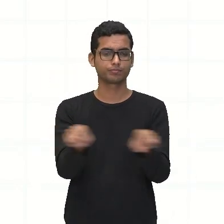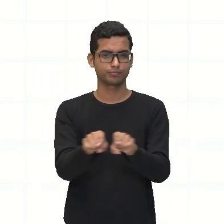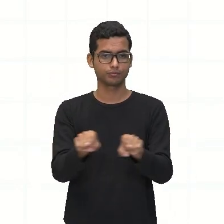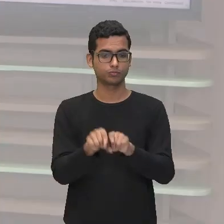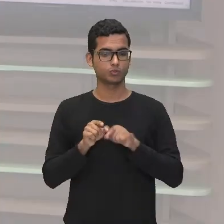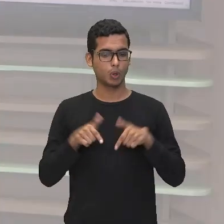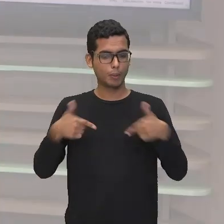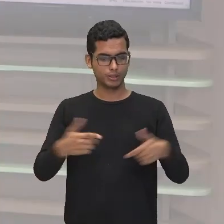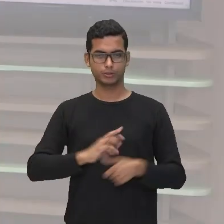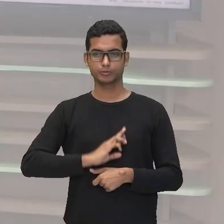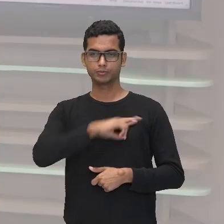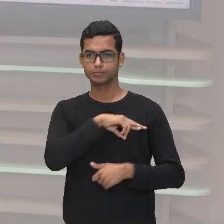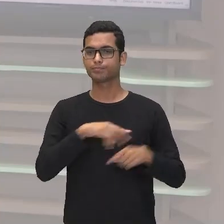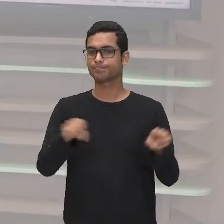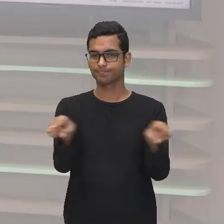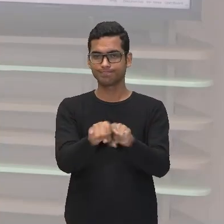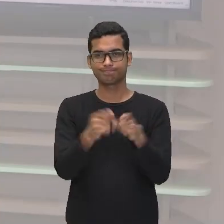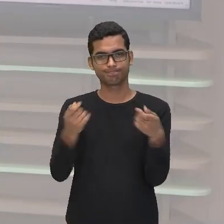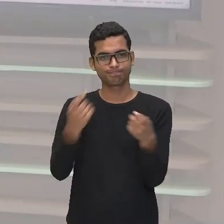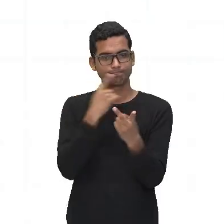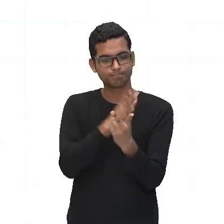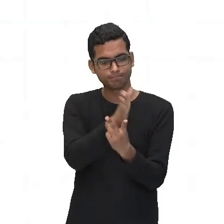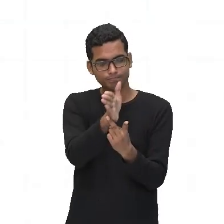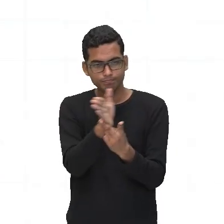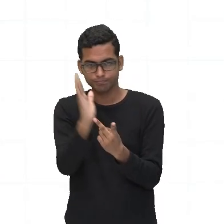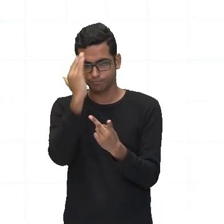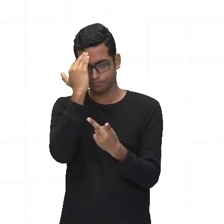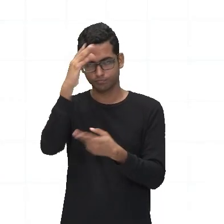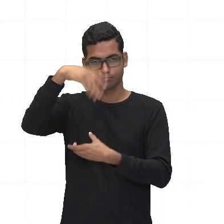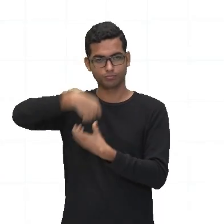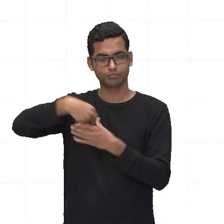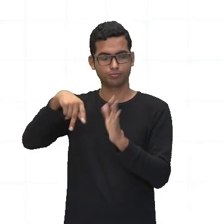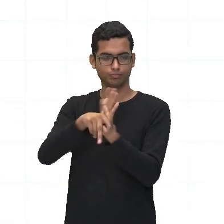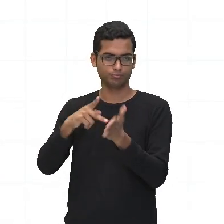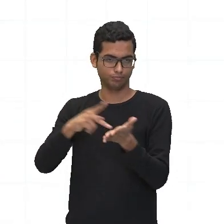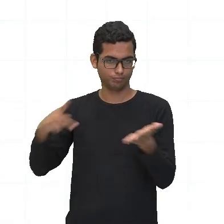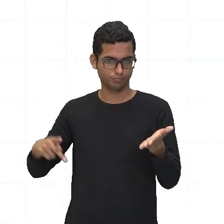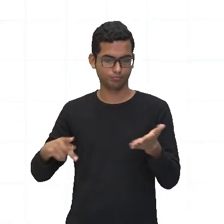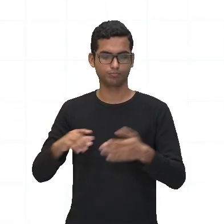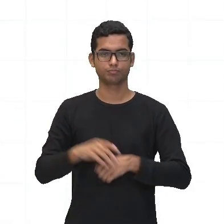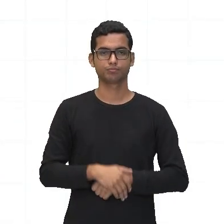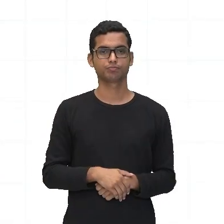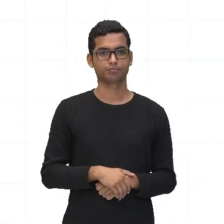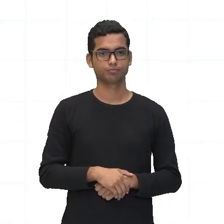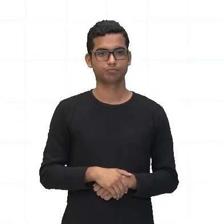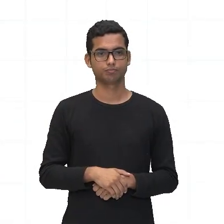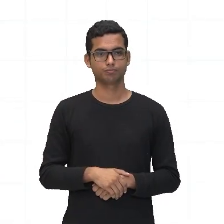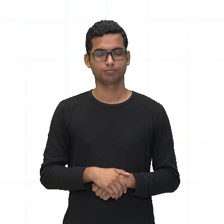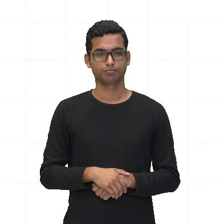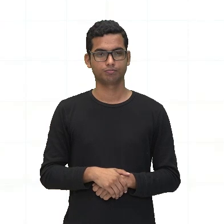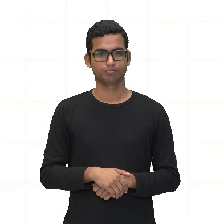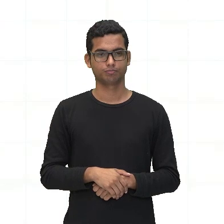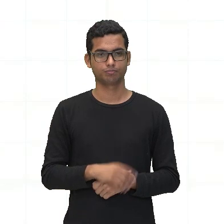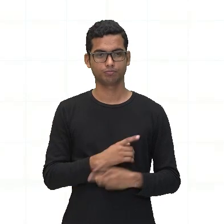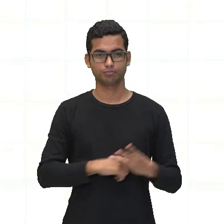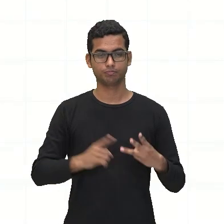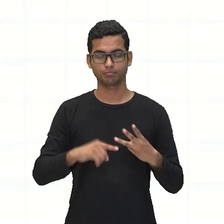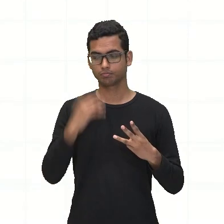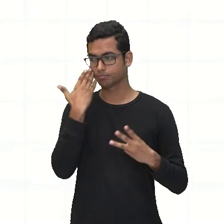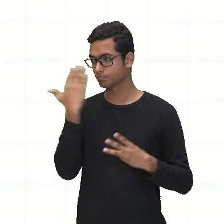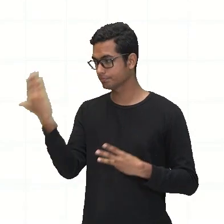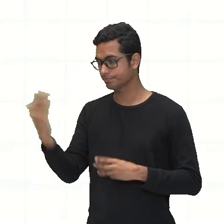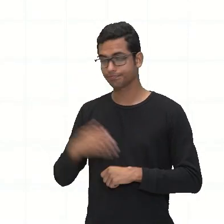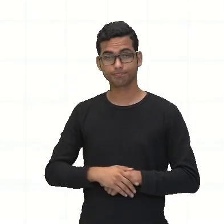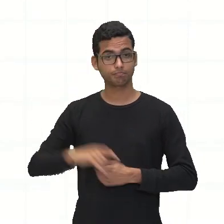ser vistas aí no poema. Seguindo, vamos entender ainda mais. Então, Por escrever livros